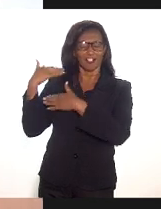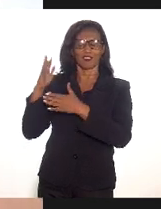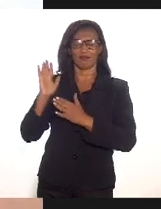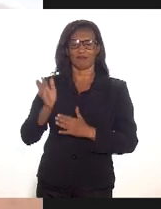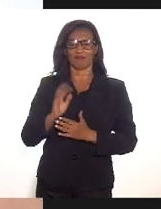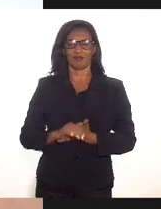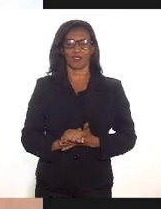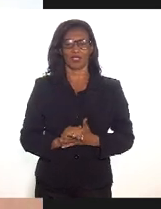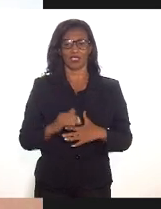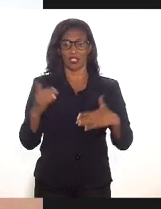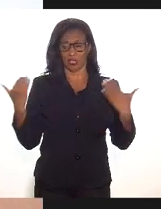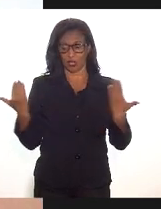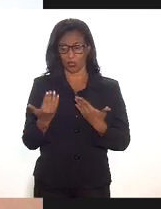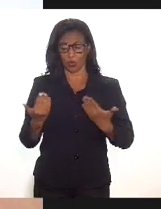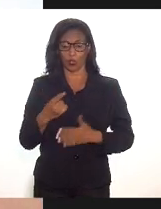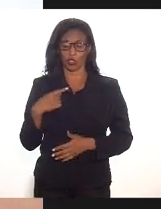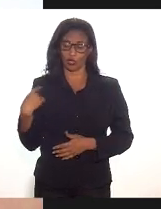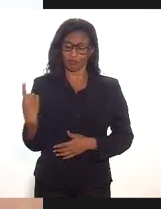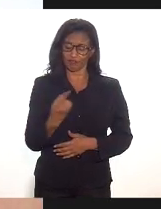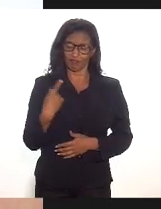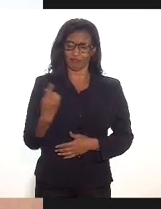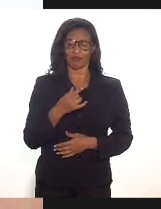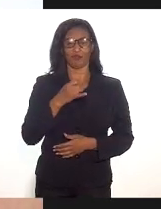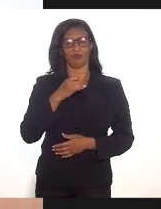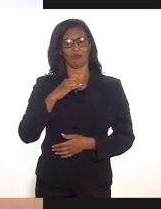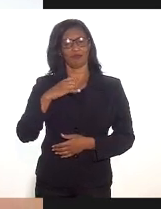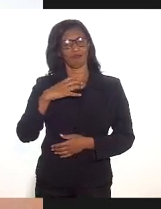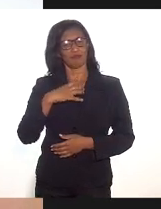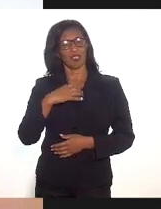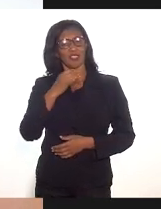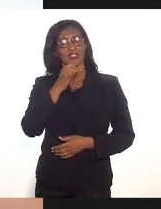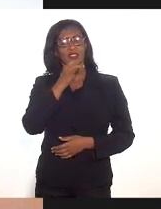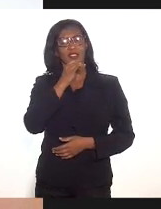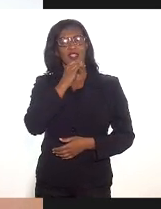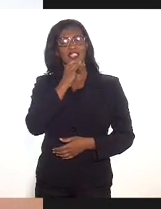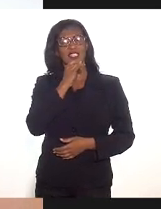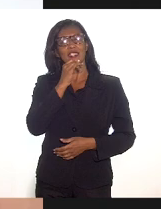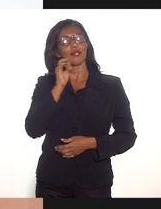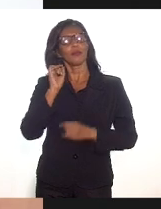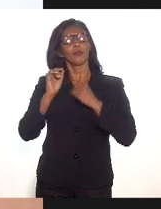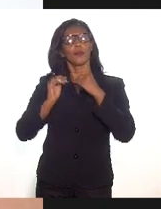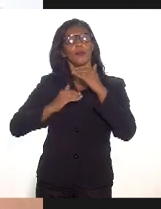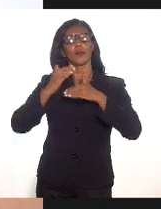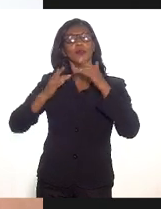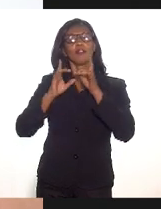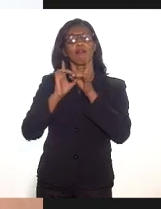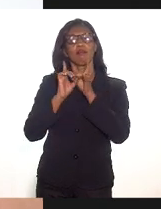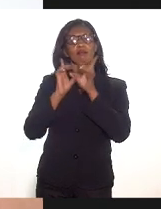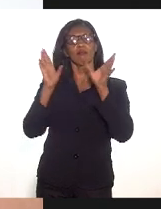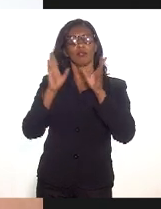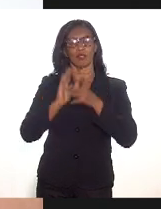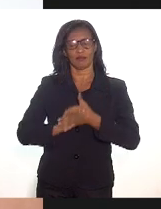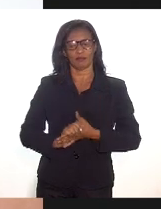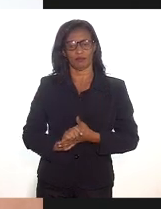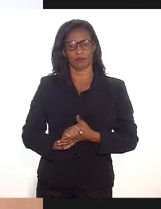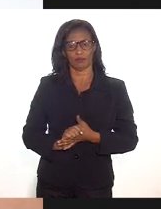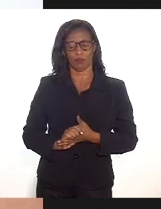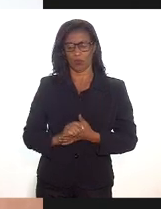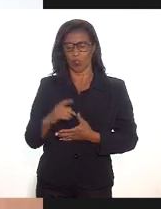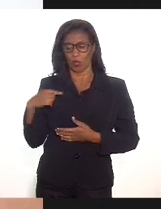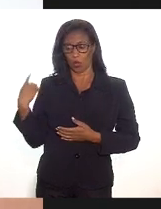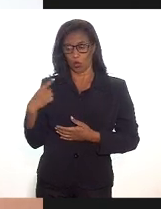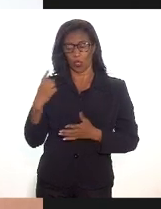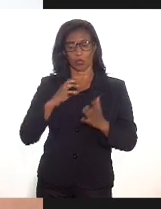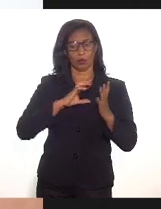aqui tivemos o exemplo do que é um processo democrático de fato. O nosso partido, e